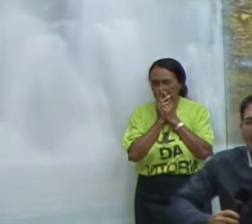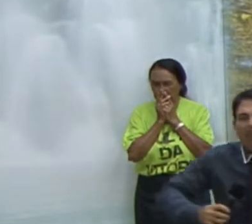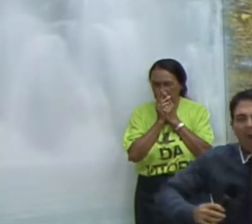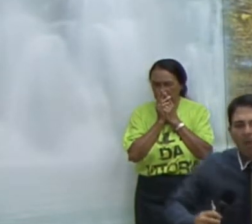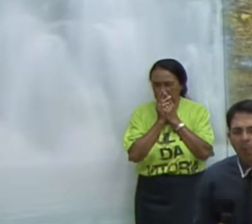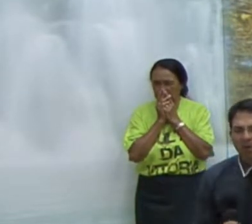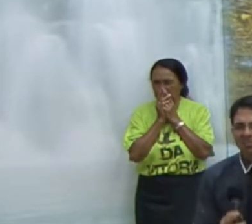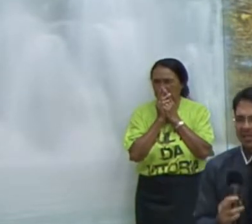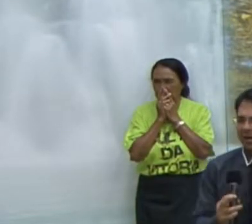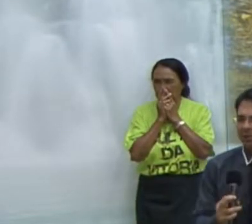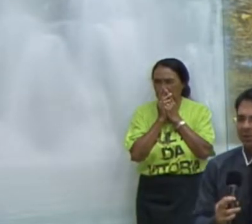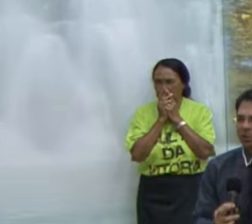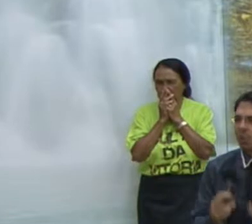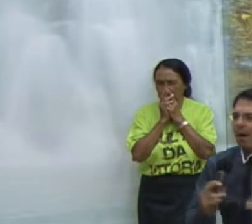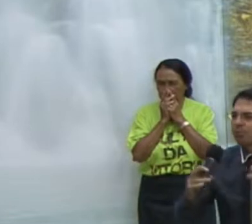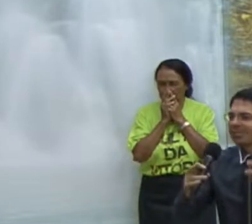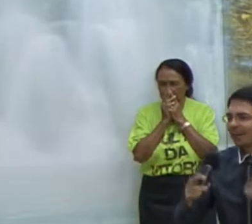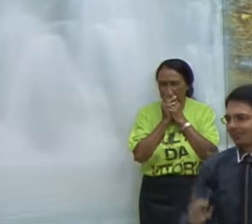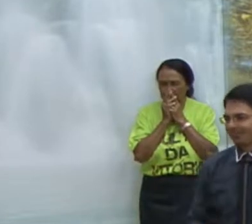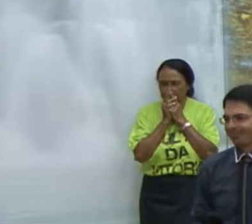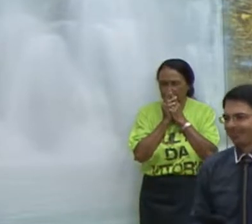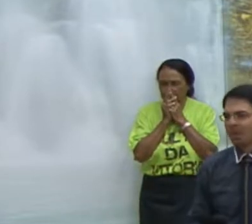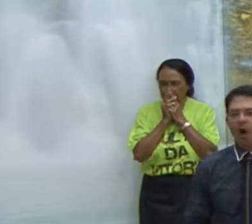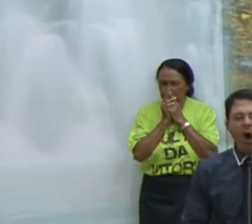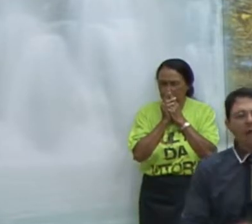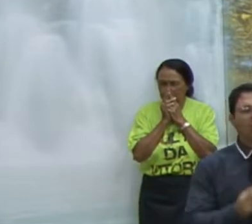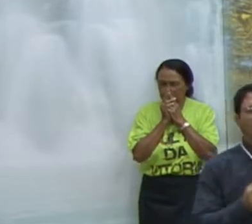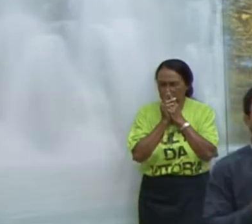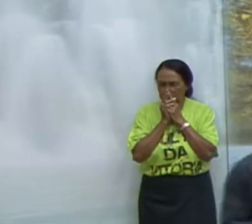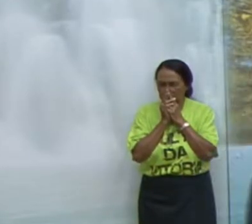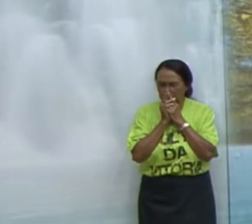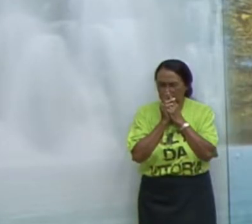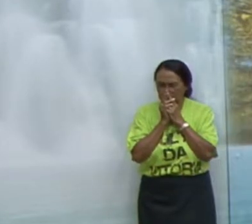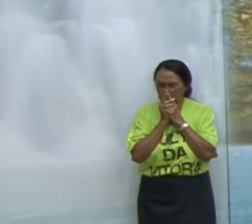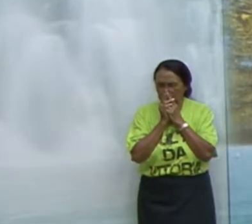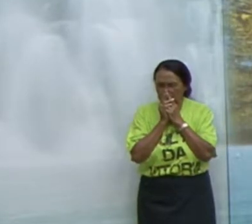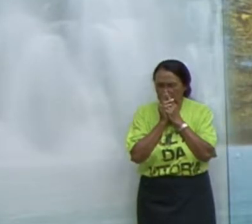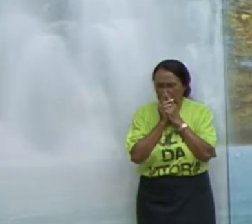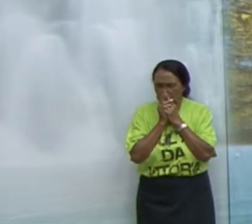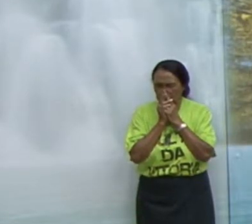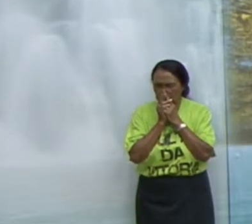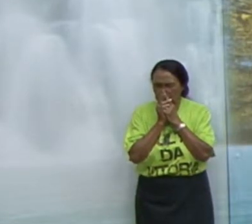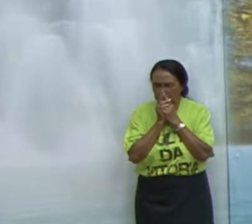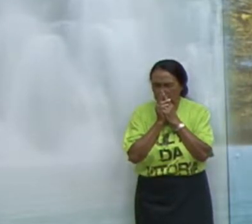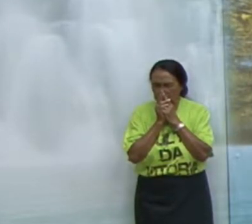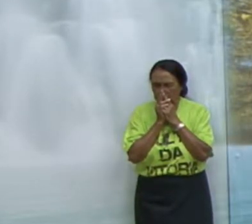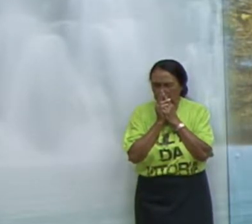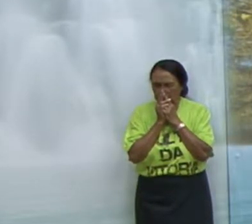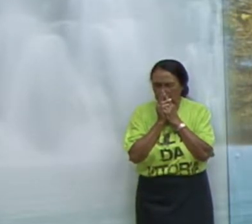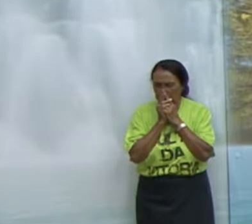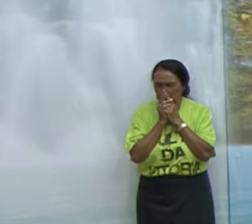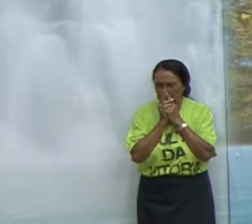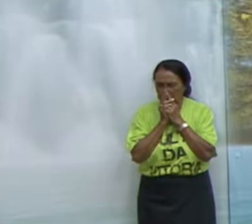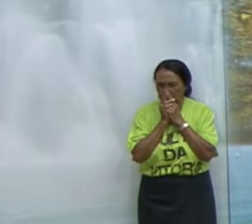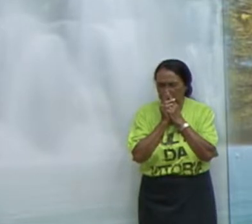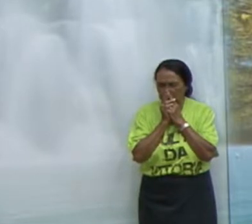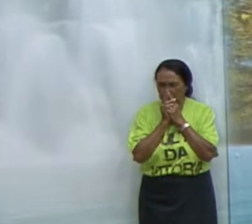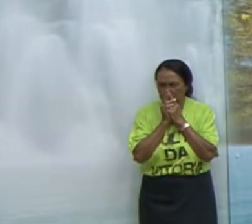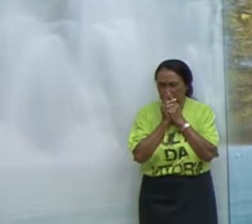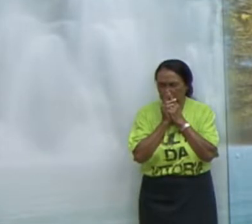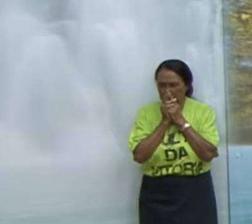Olha a proporção de uma unção. Olha o que Deus faz por causa do poder da unção do